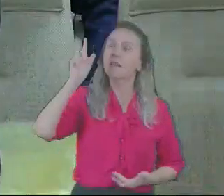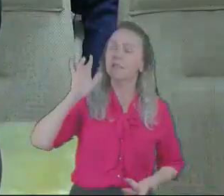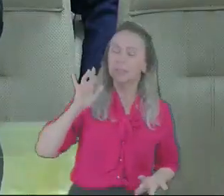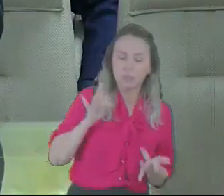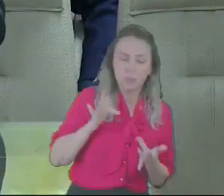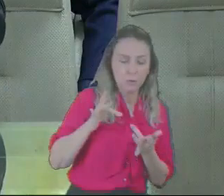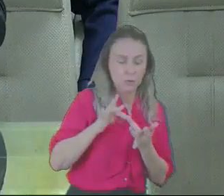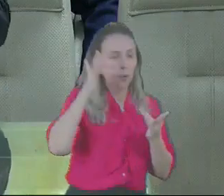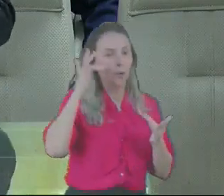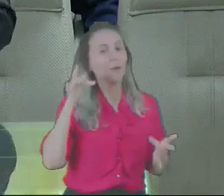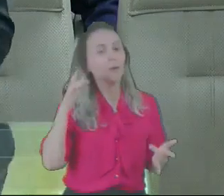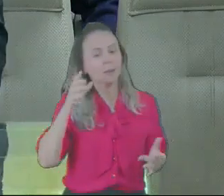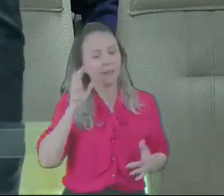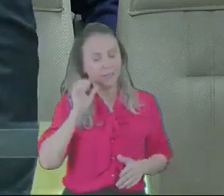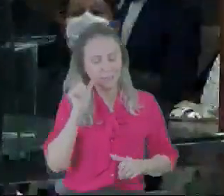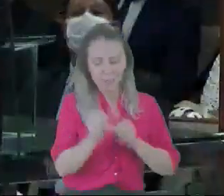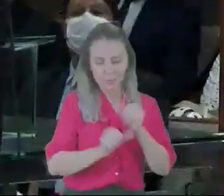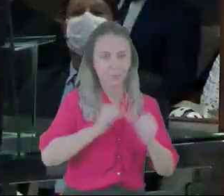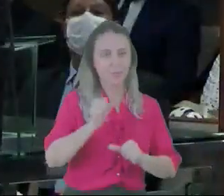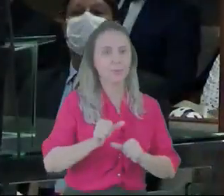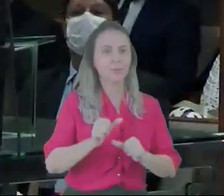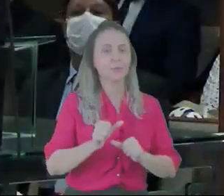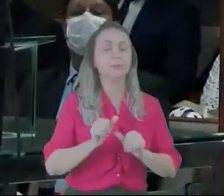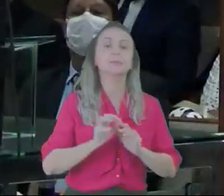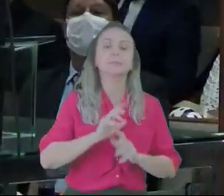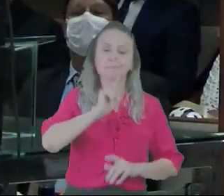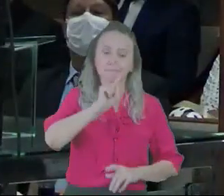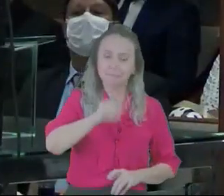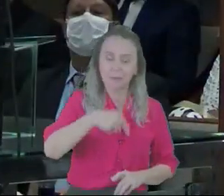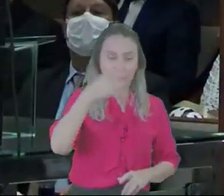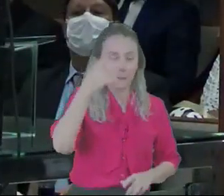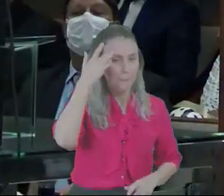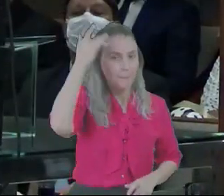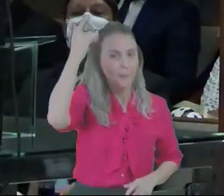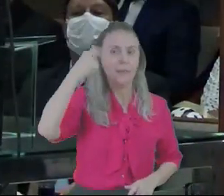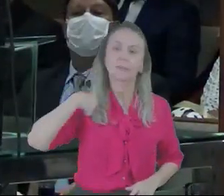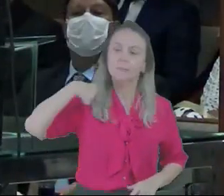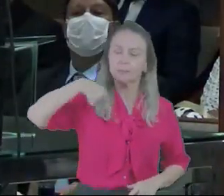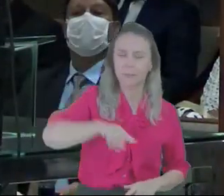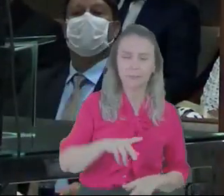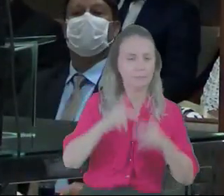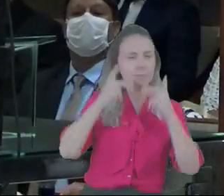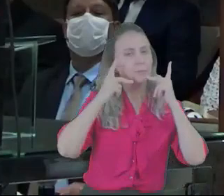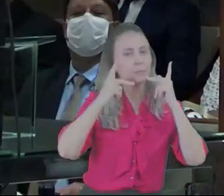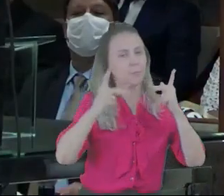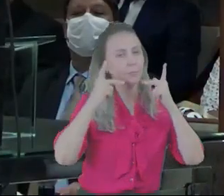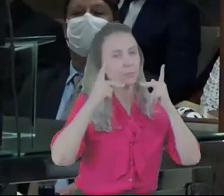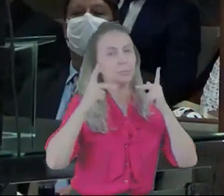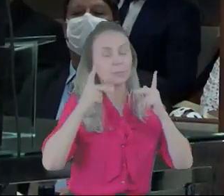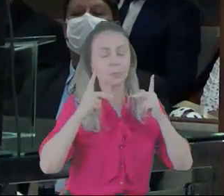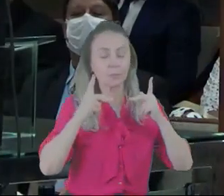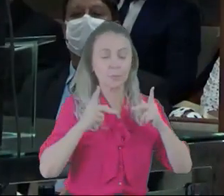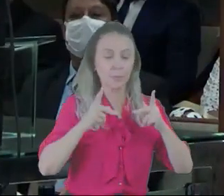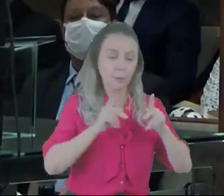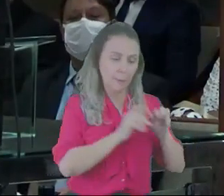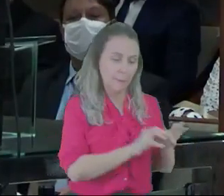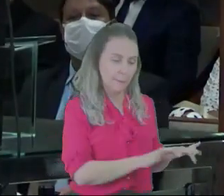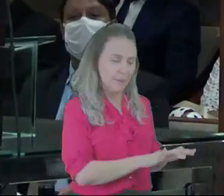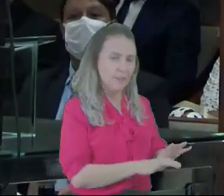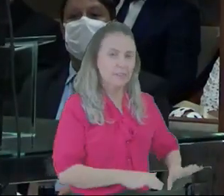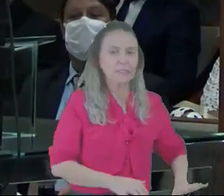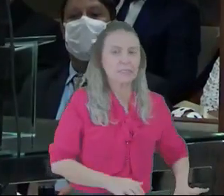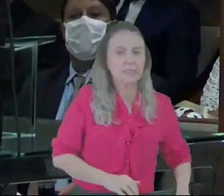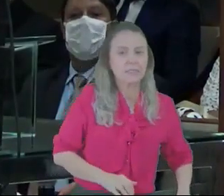restabelece o coração do homem no outro dia ele foi pregar e ele foi pregando e segurando no piano de sem forças para